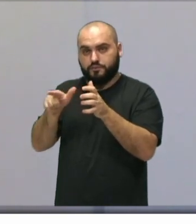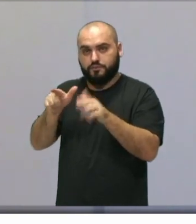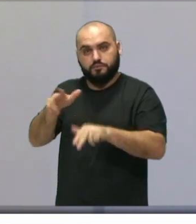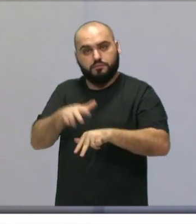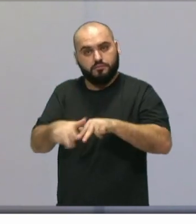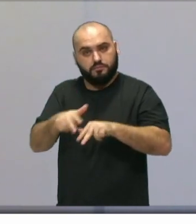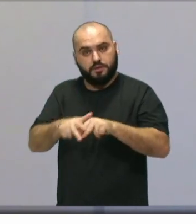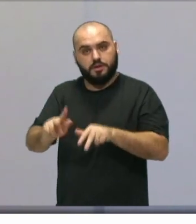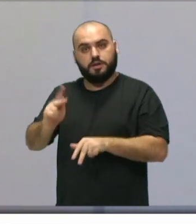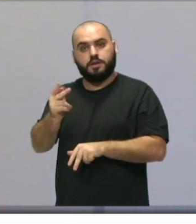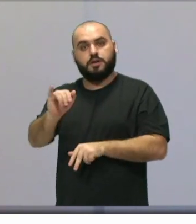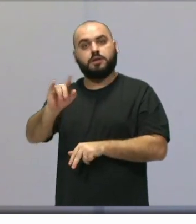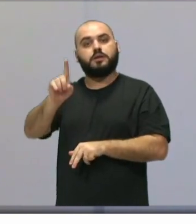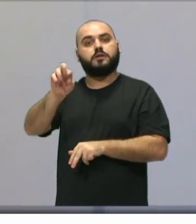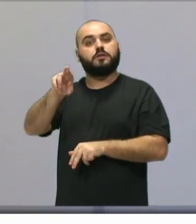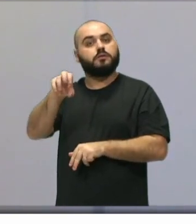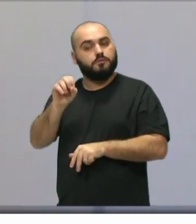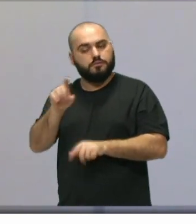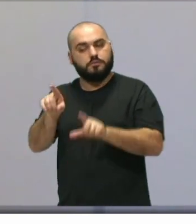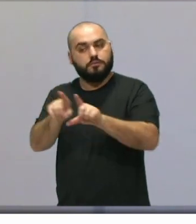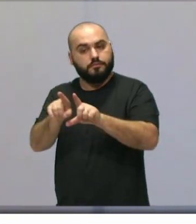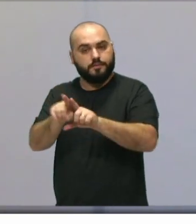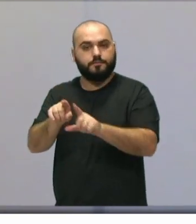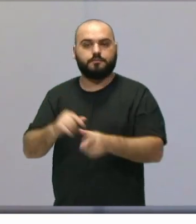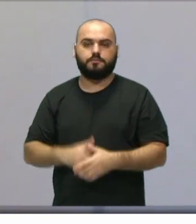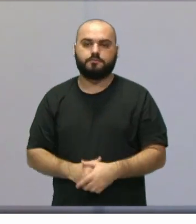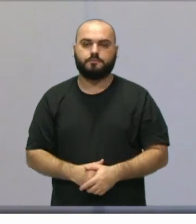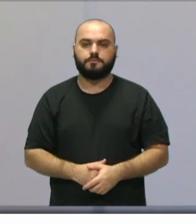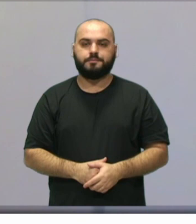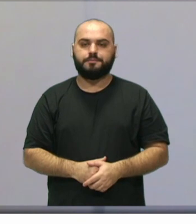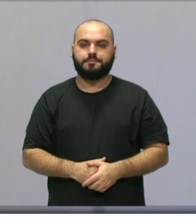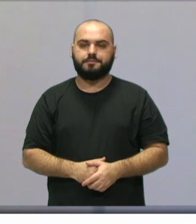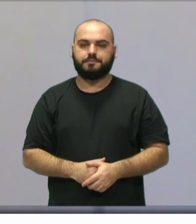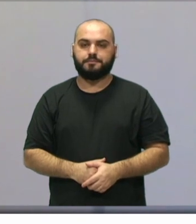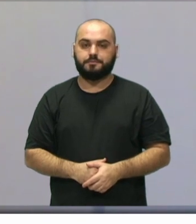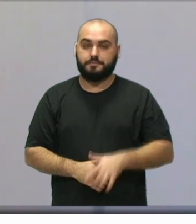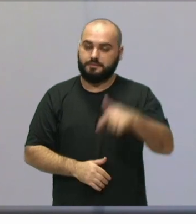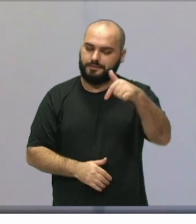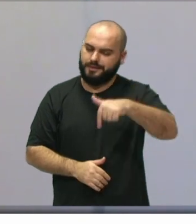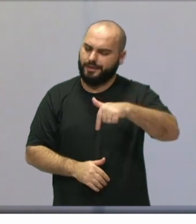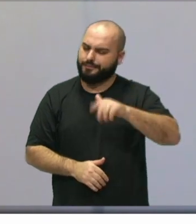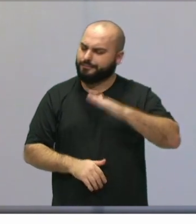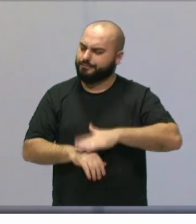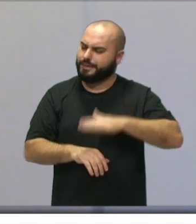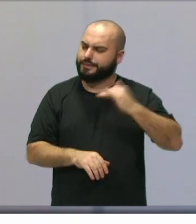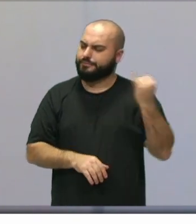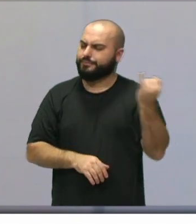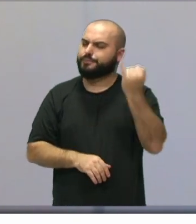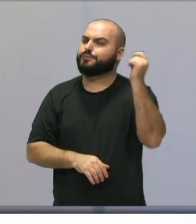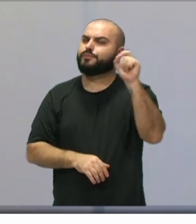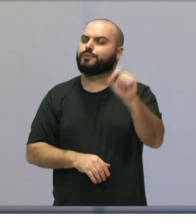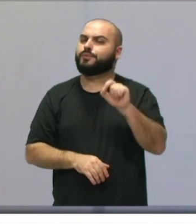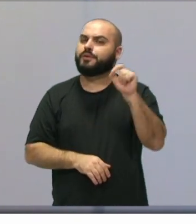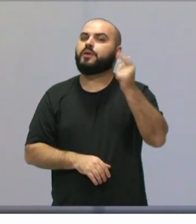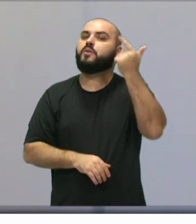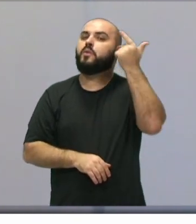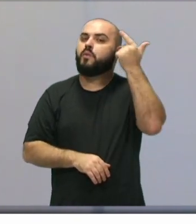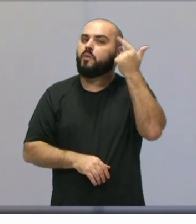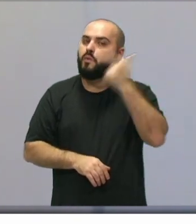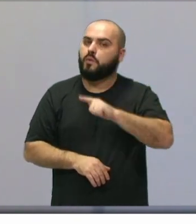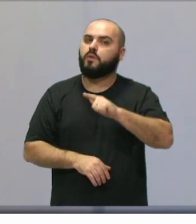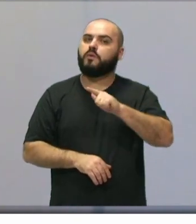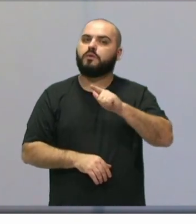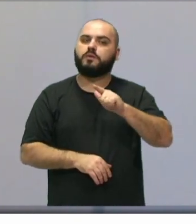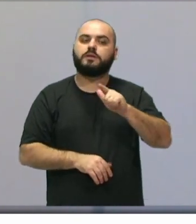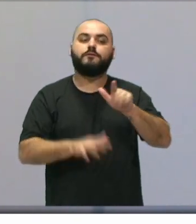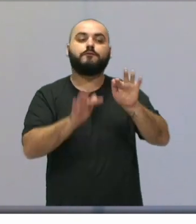da hidroterapia também. E para a gente, o que é mais importante é nós conseguirmos acessar